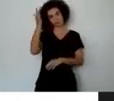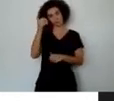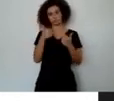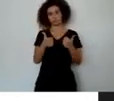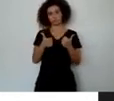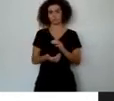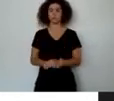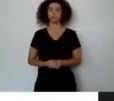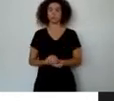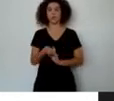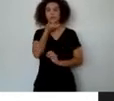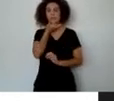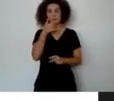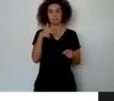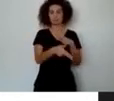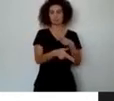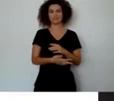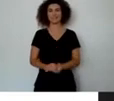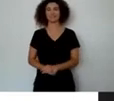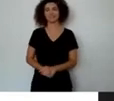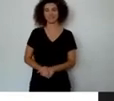É isso, desculpa, Nai, pode continuar.